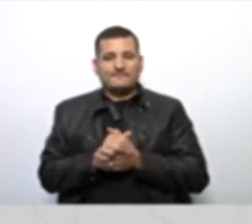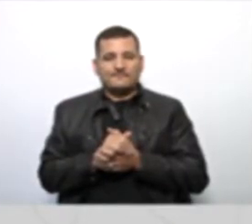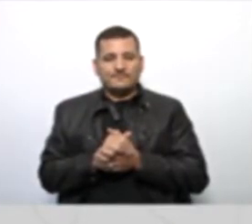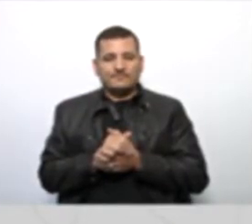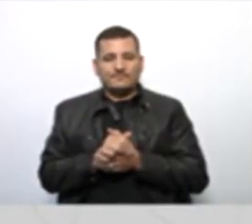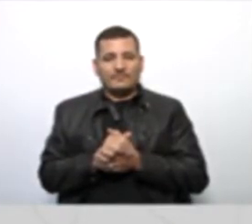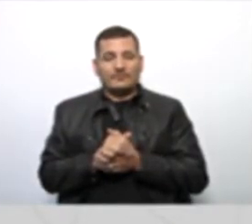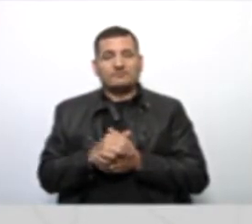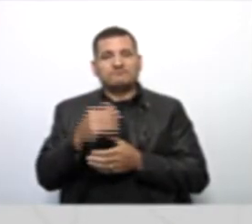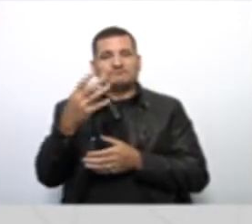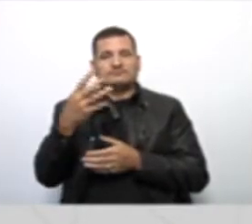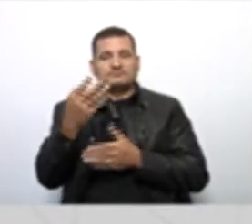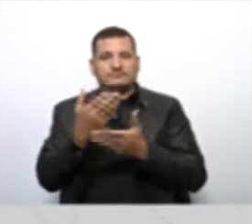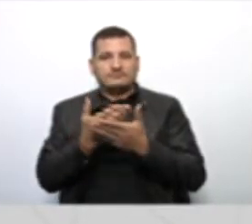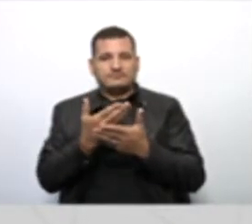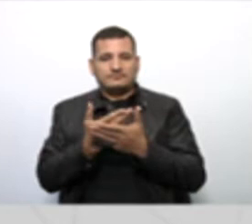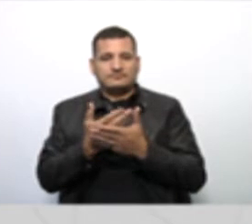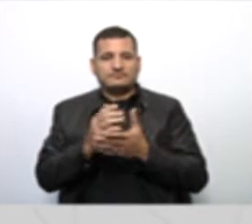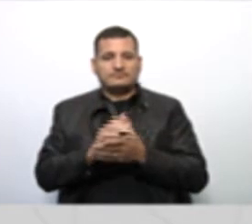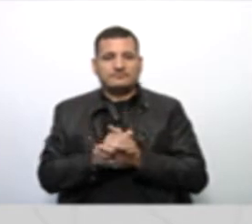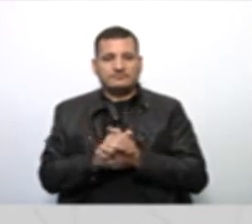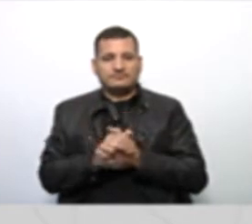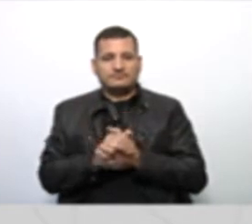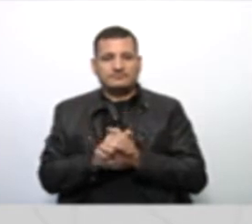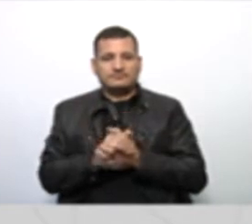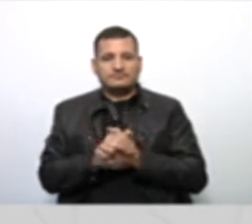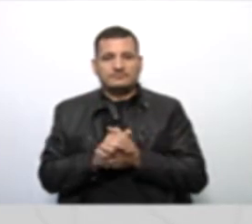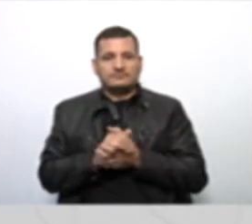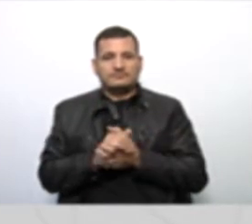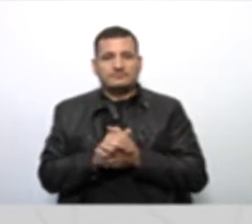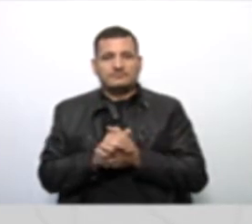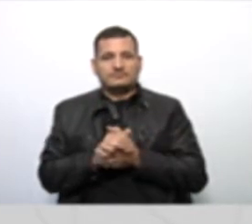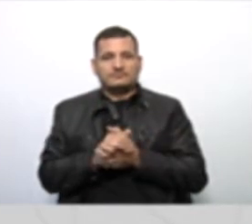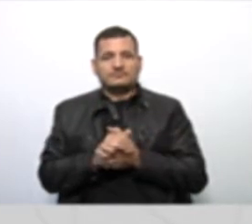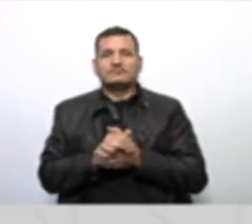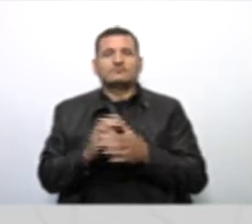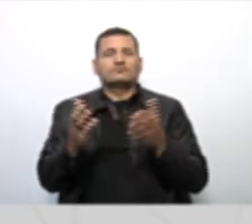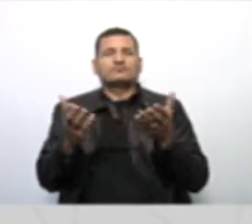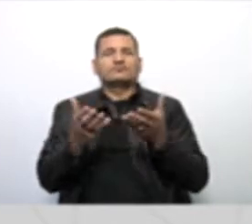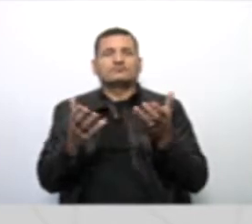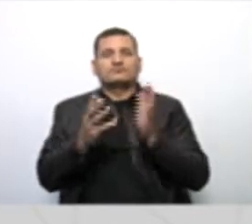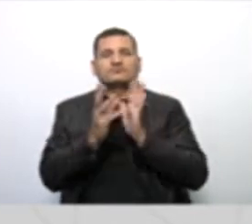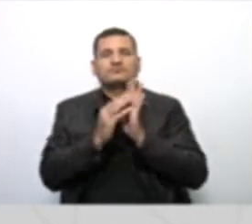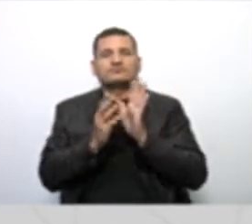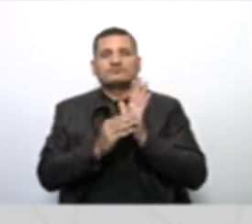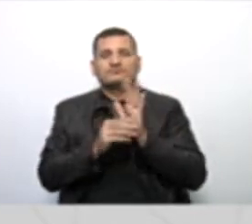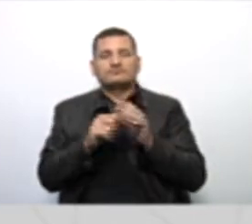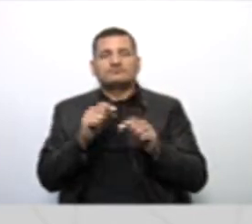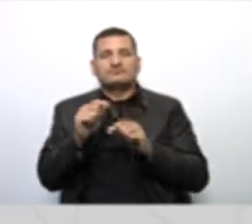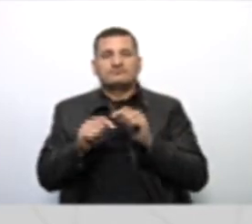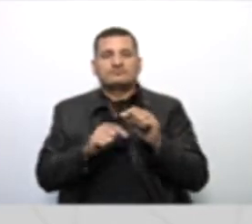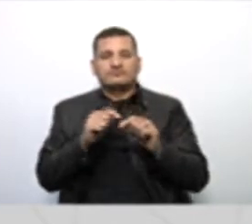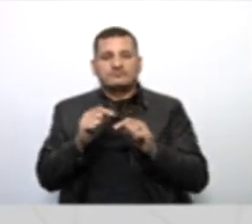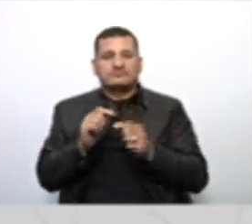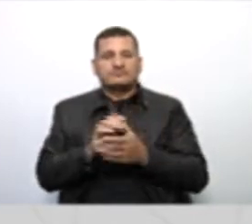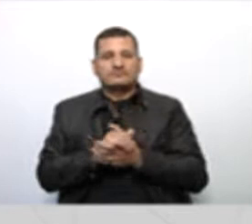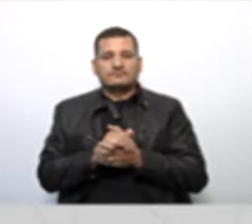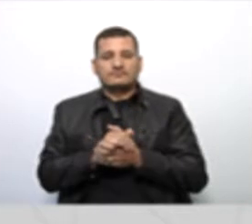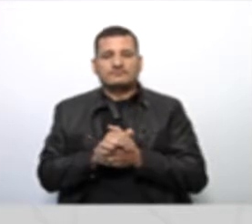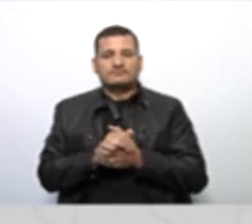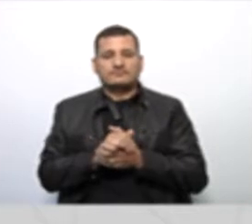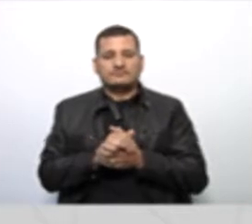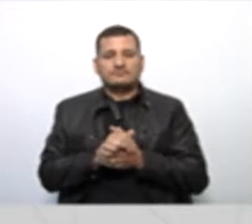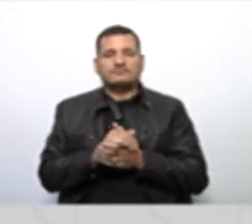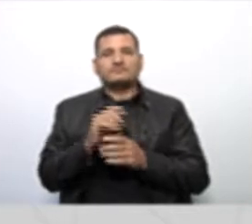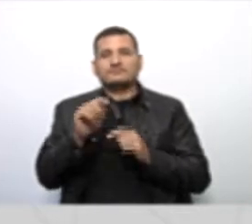Nossa 4ª aula, né? Revisão. Então, o que é o nosso conteúdo vamos abordar?